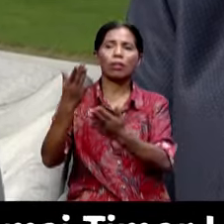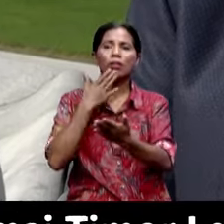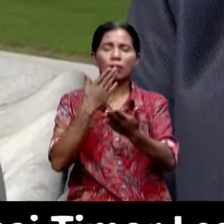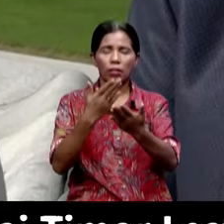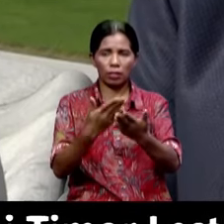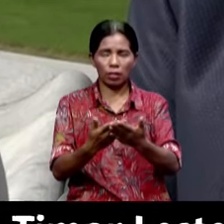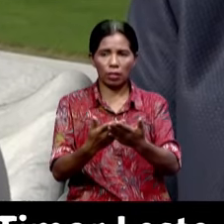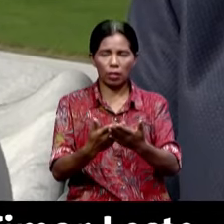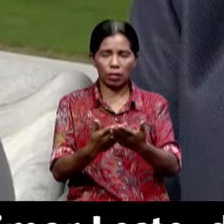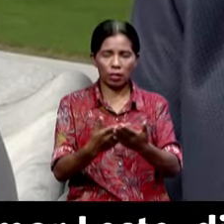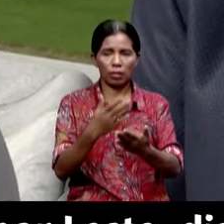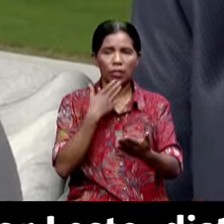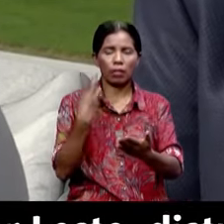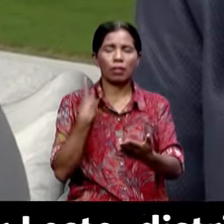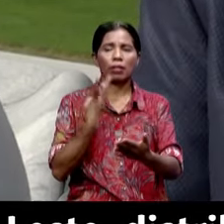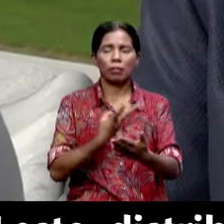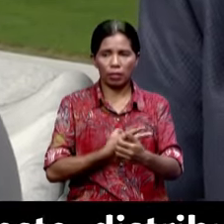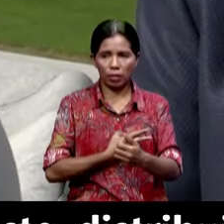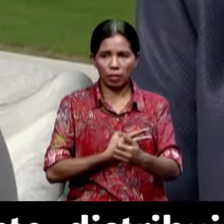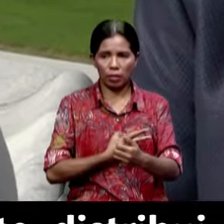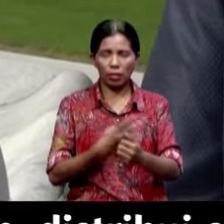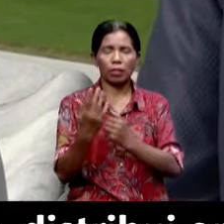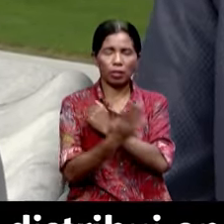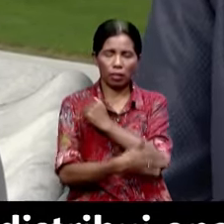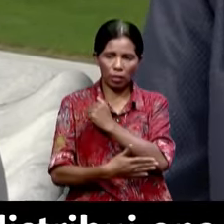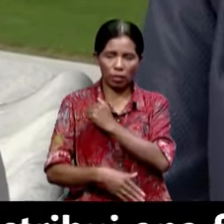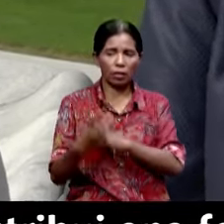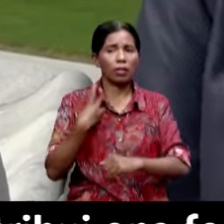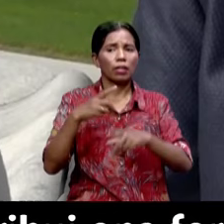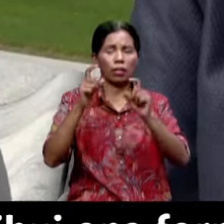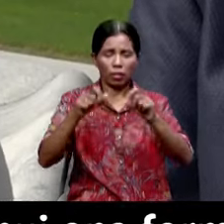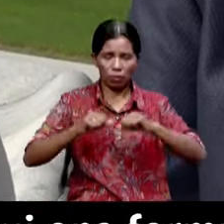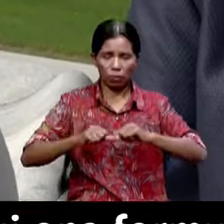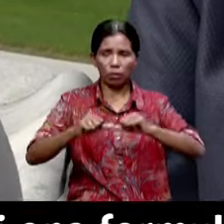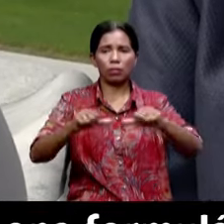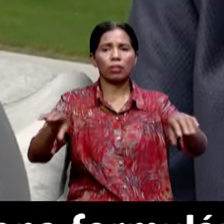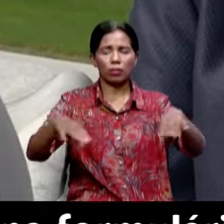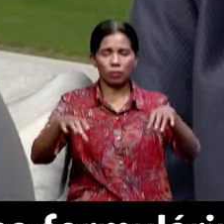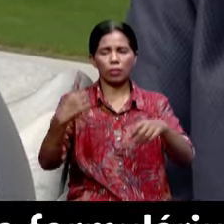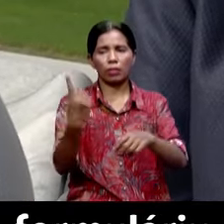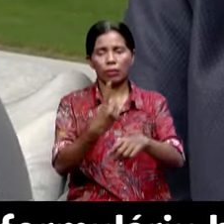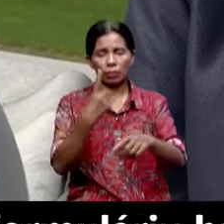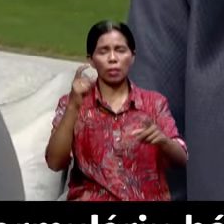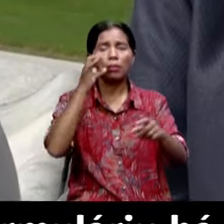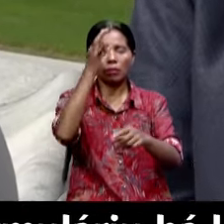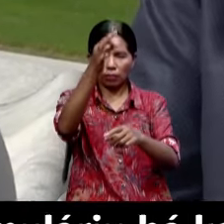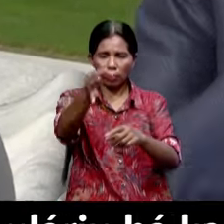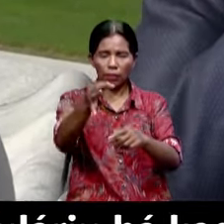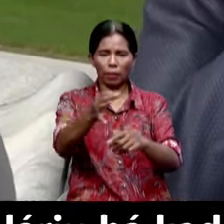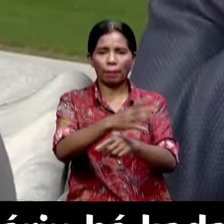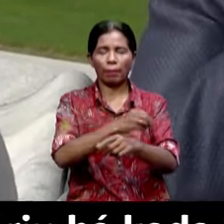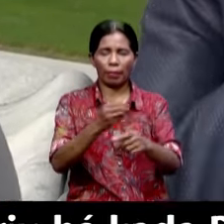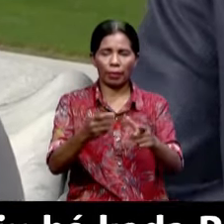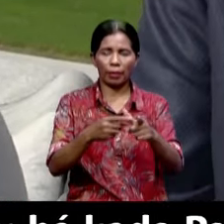beneficio nebe extraordinário ba ita nia rai. E ita tem que continuar serviço na fatin ba oin, makas